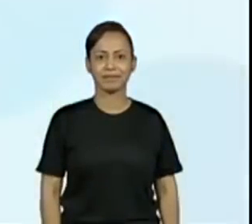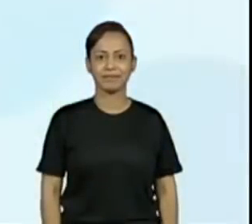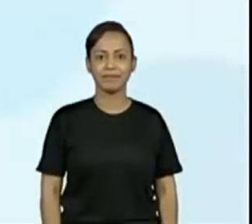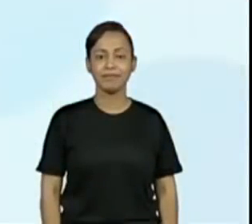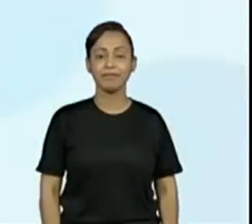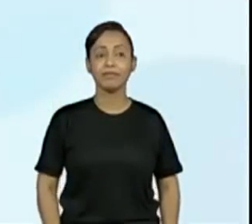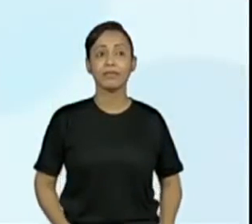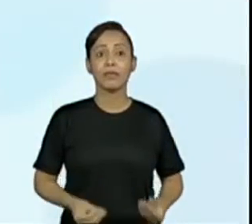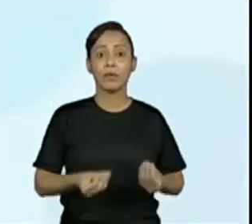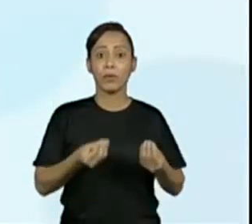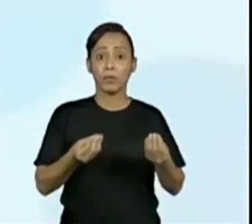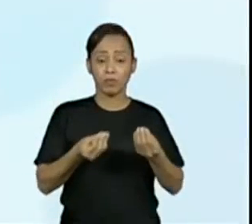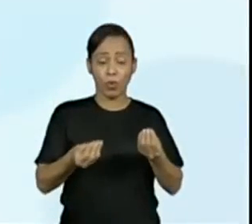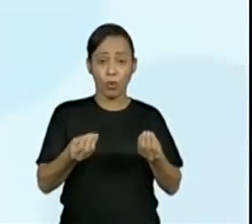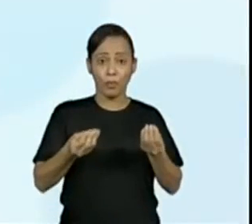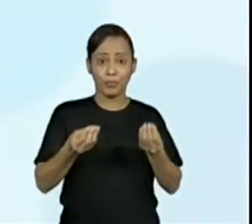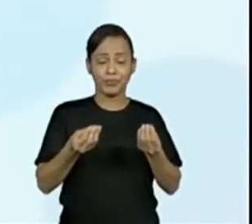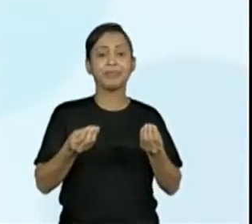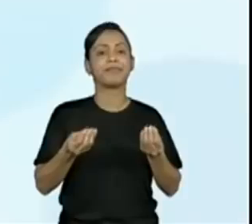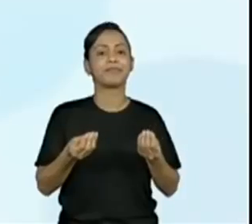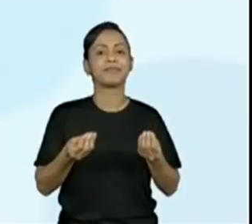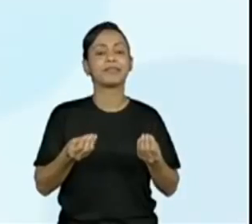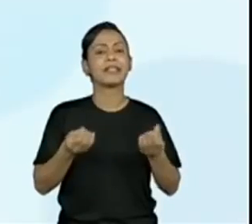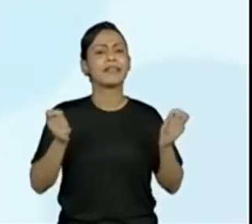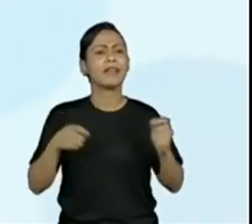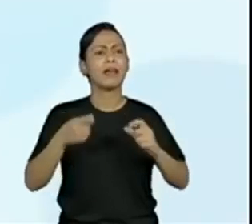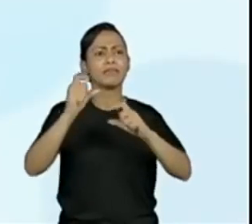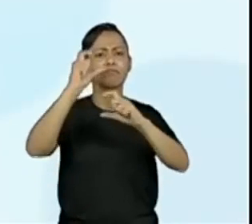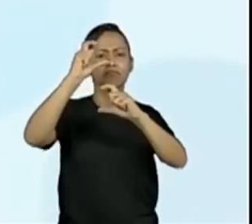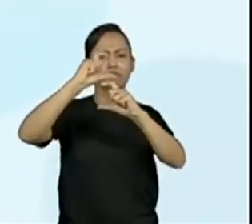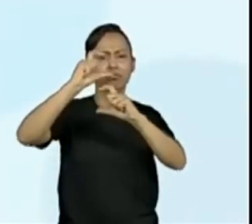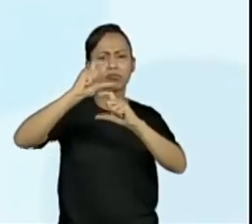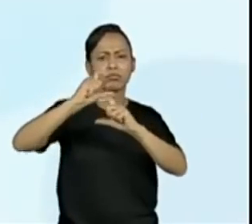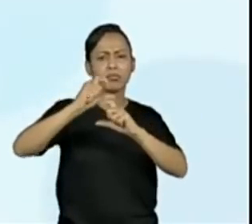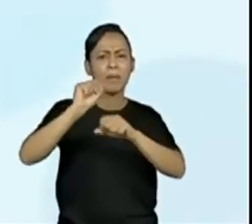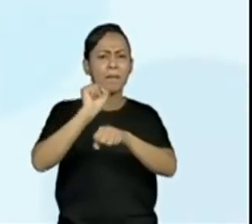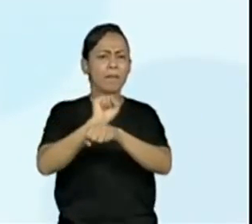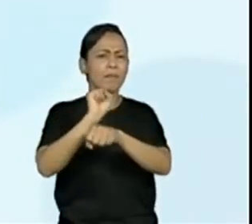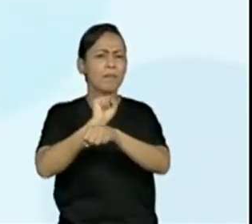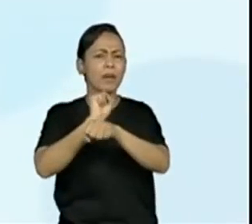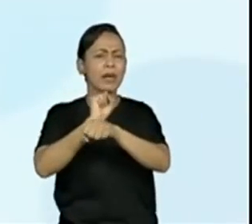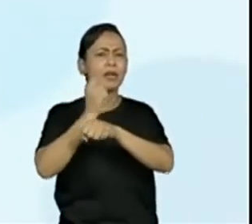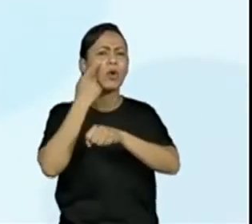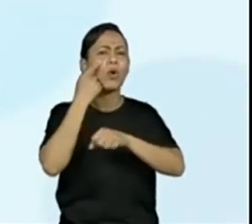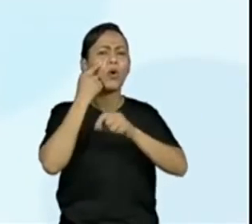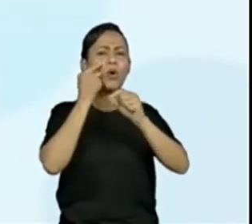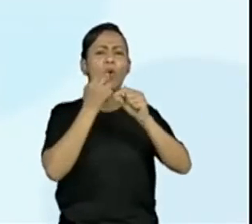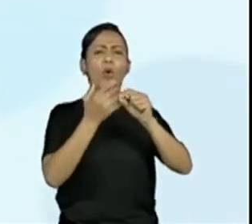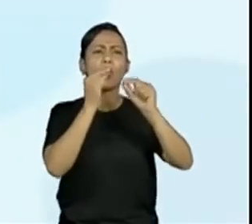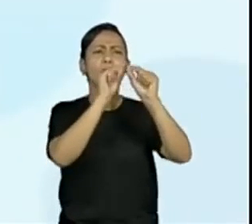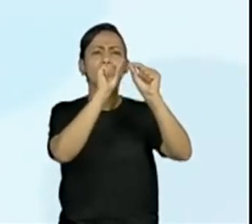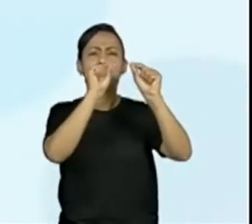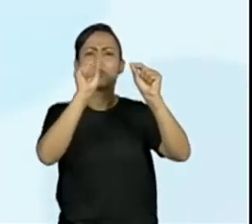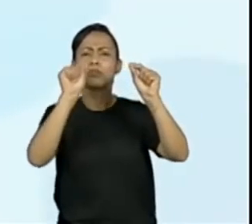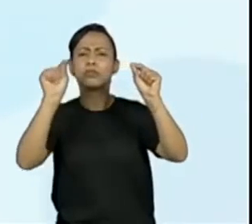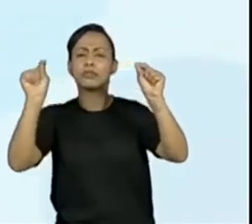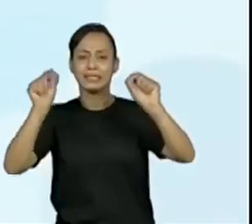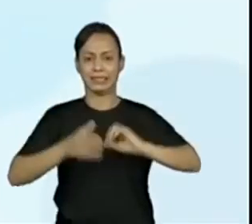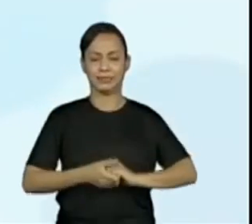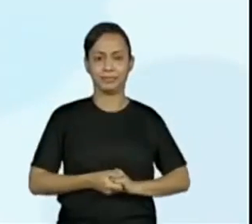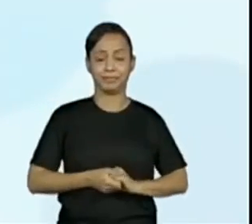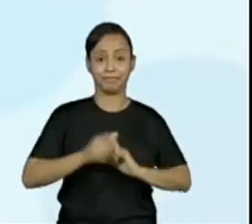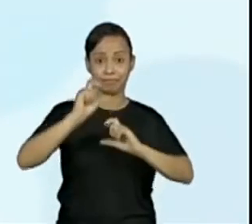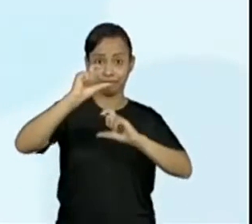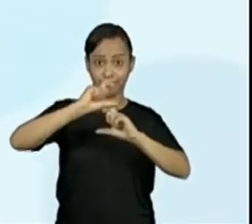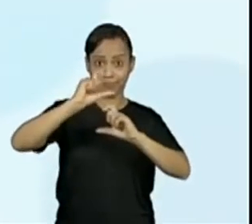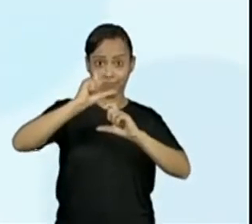Como as adivinhas... Deixa eu compartilhar com vocês essa leitura. Como as adivinhas, as